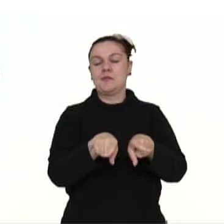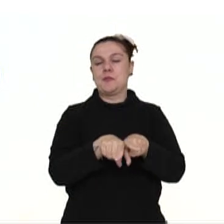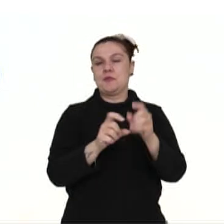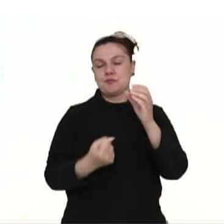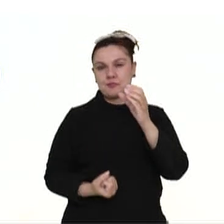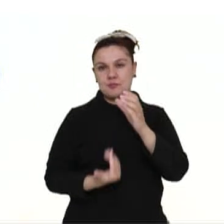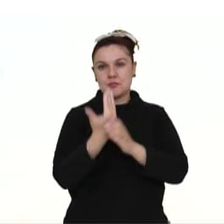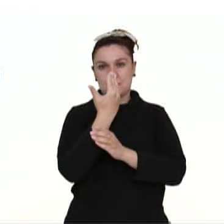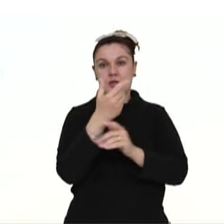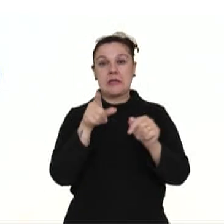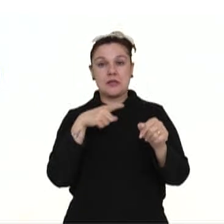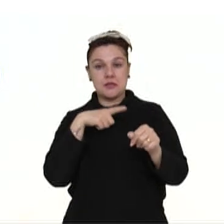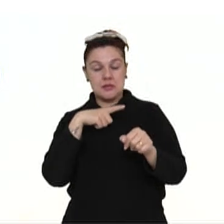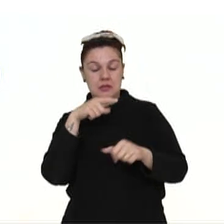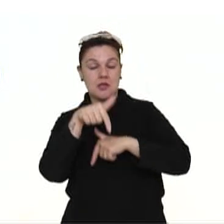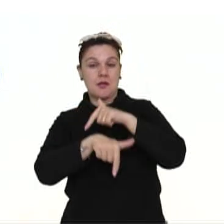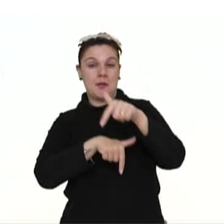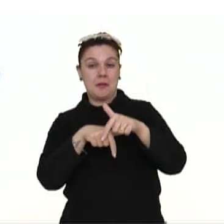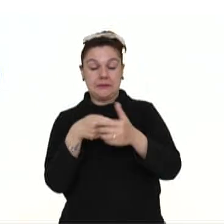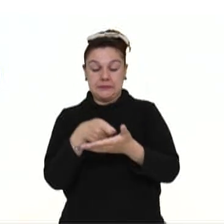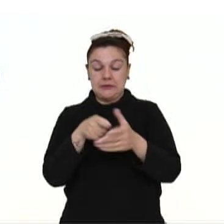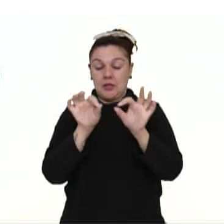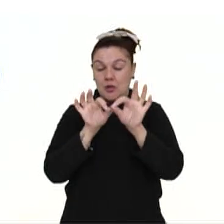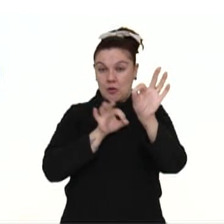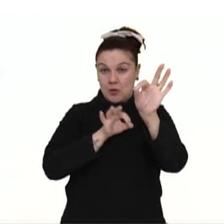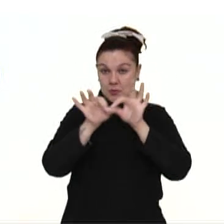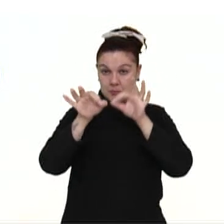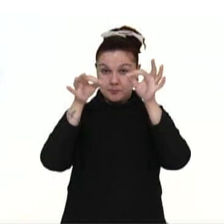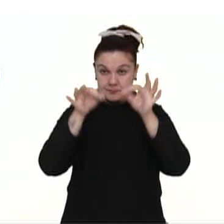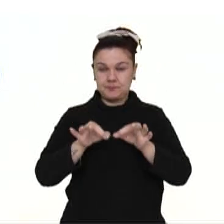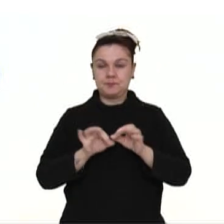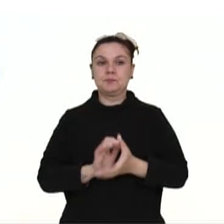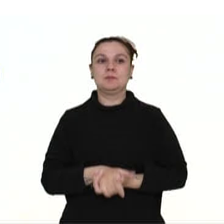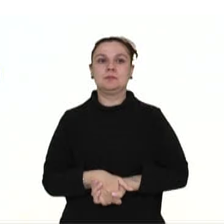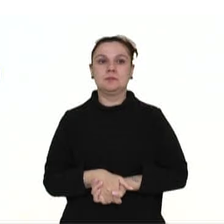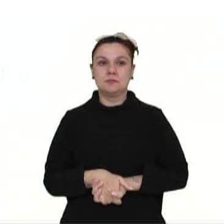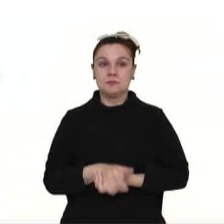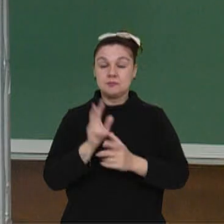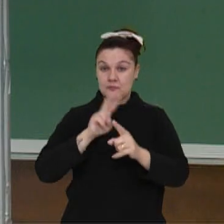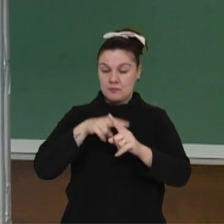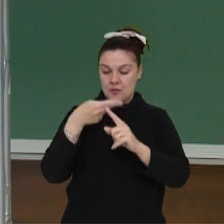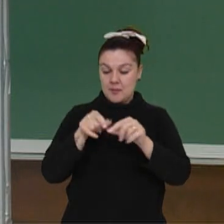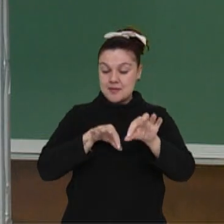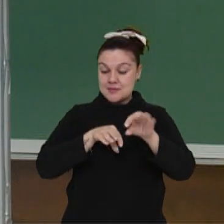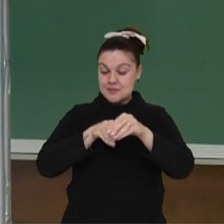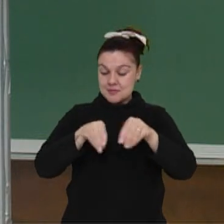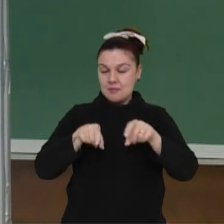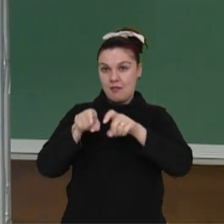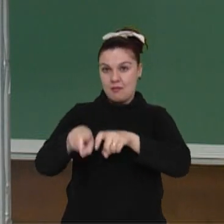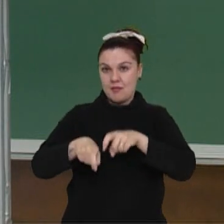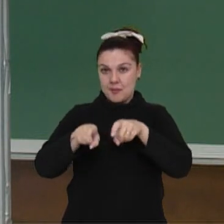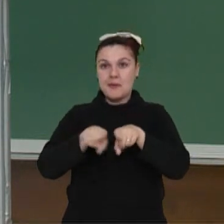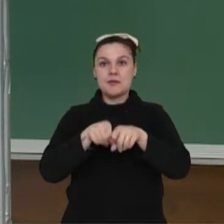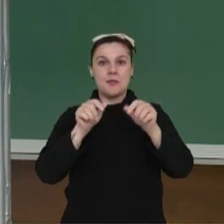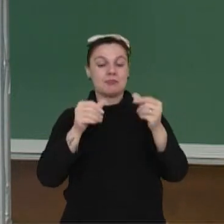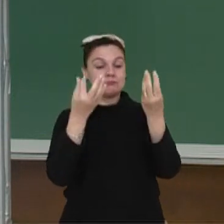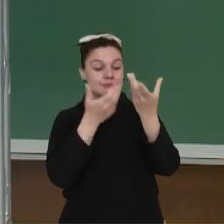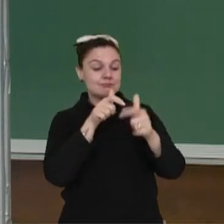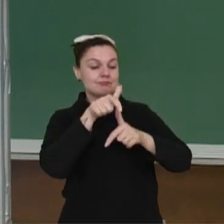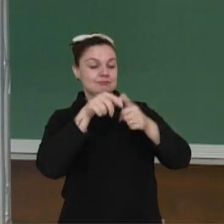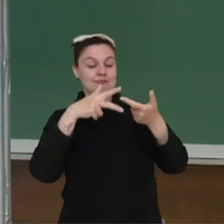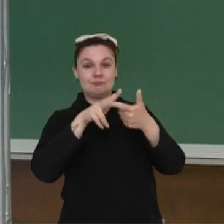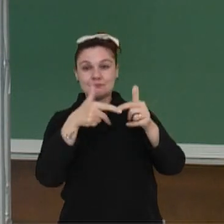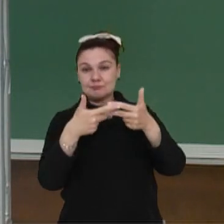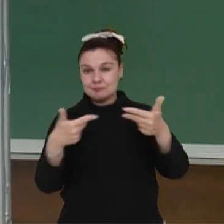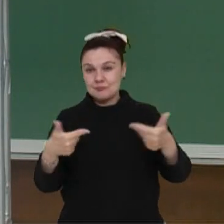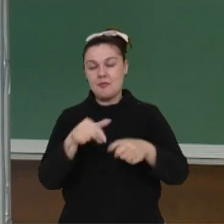período, tinham organização rígida. E então, além das terras, a gente tinha essa questão do artesanato, que era um